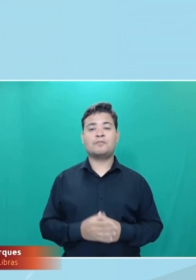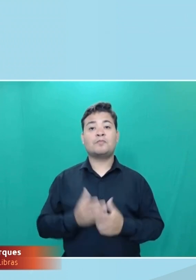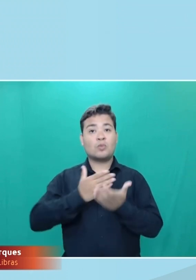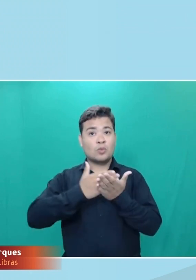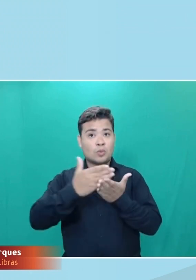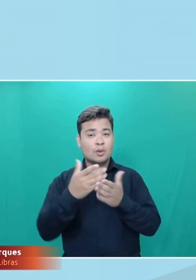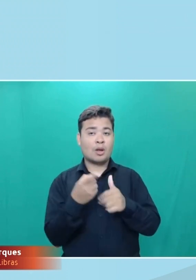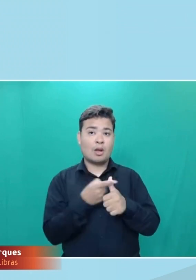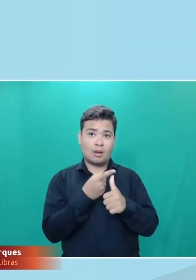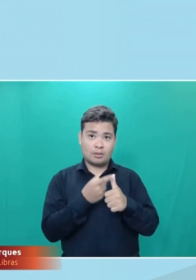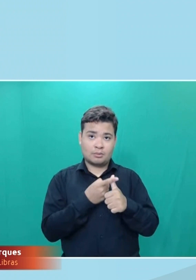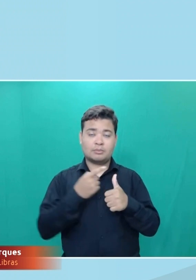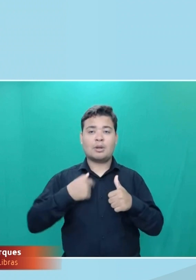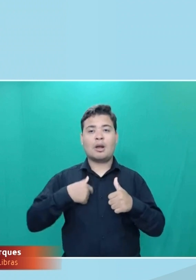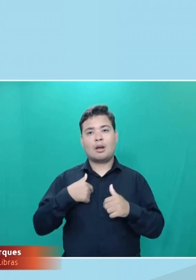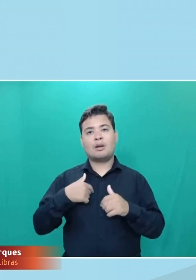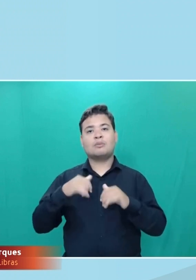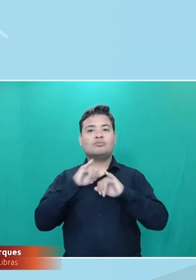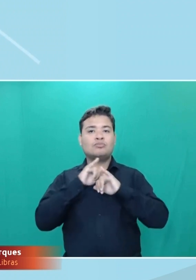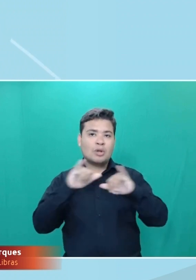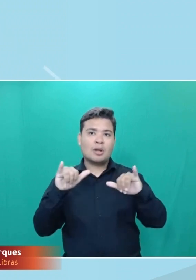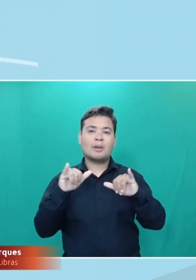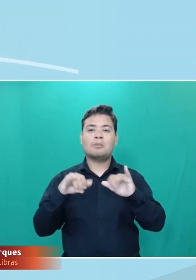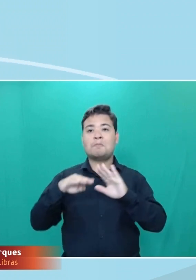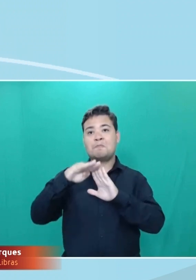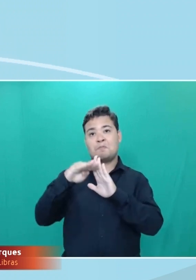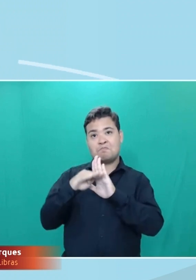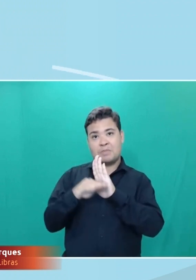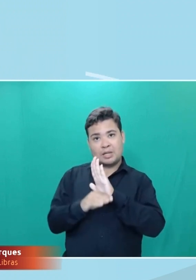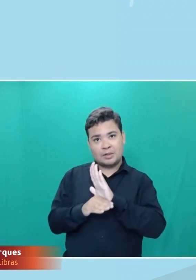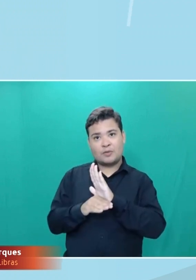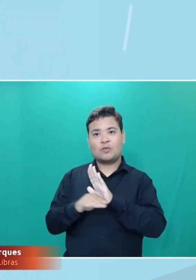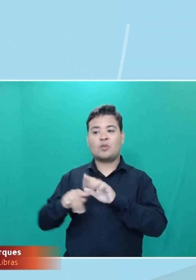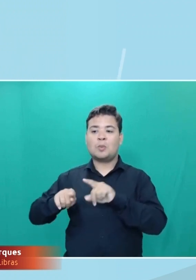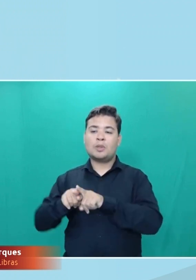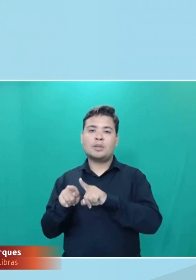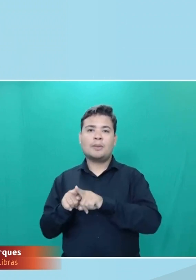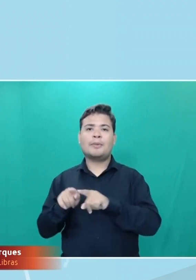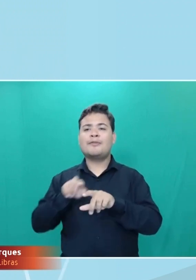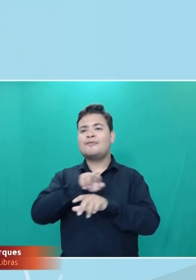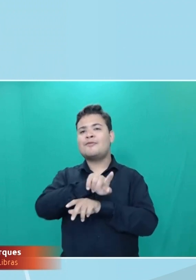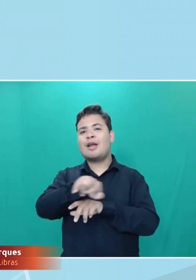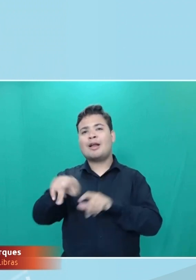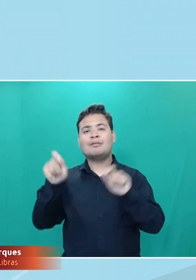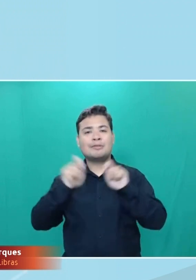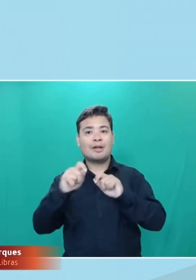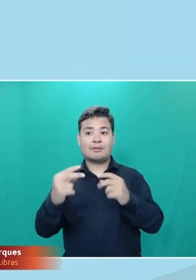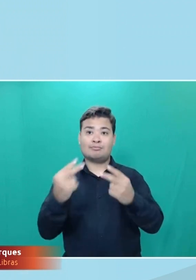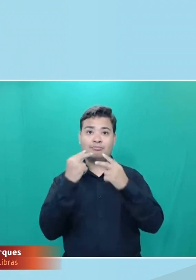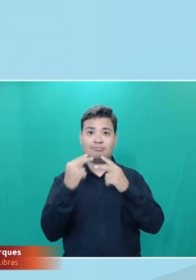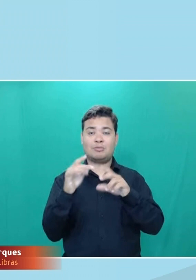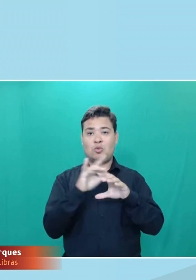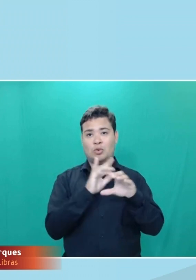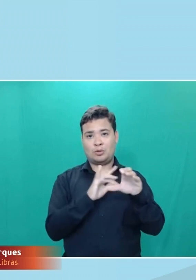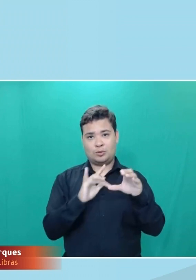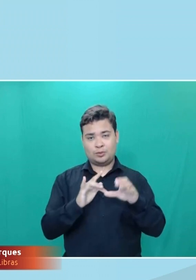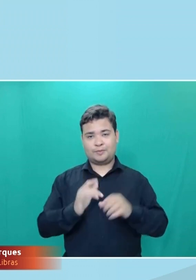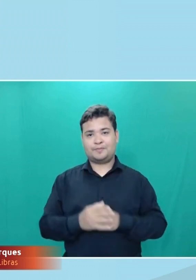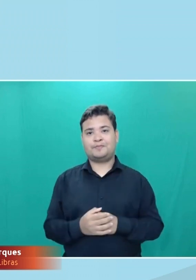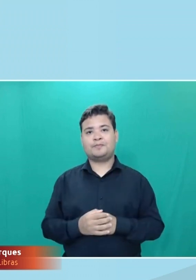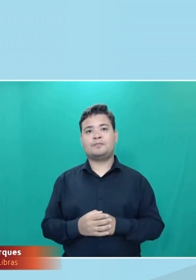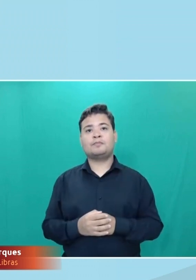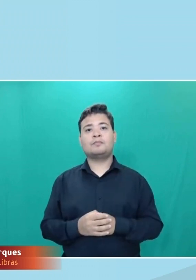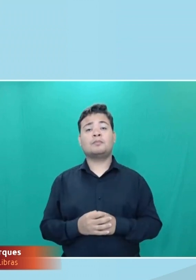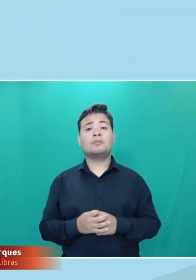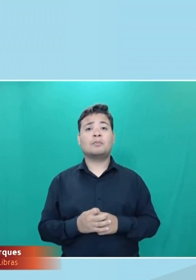começar, deixa eu te contar as plataformas, os diferentes locais onde você pode acompanhar o Conexões. Você assiste a TV UFG